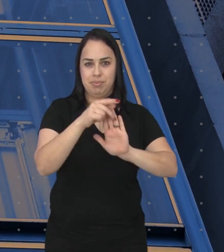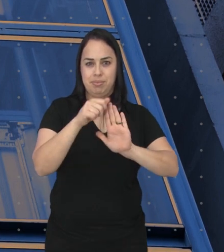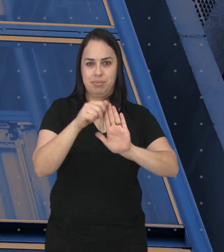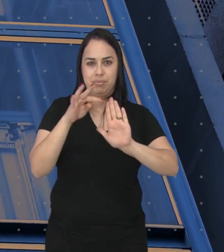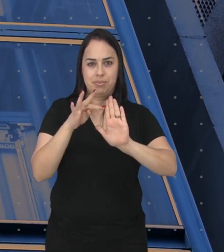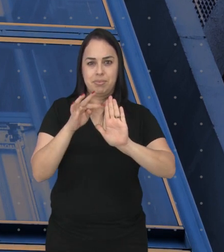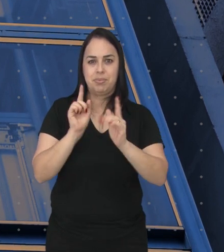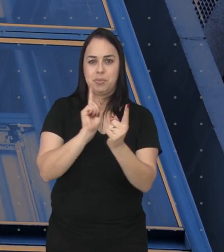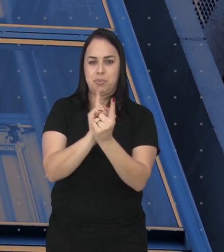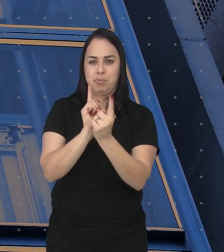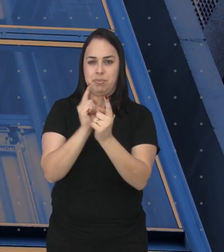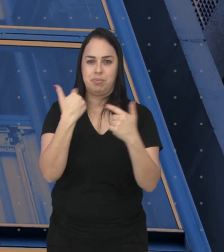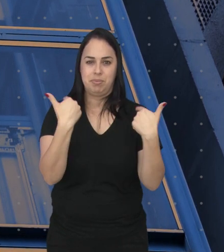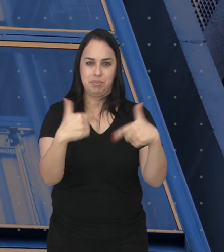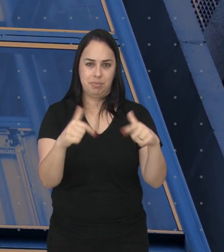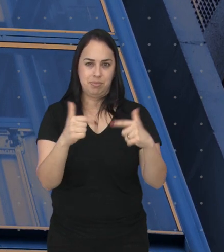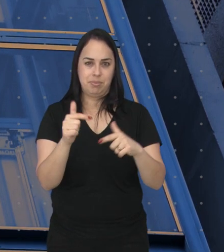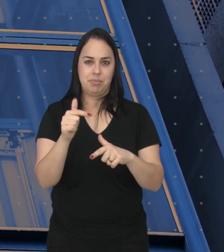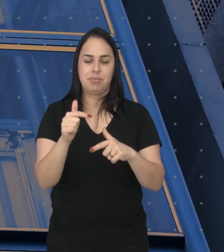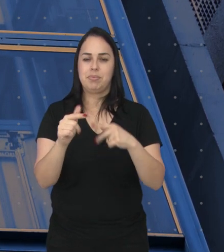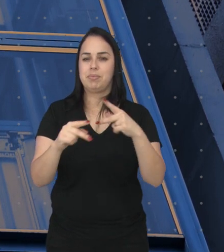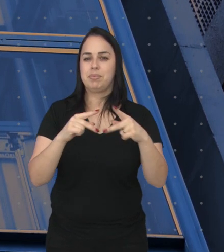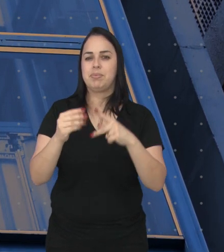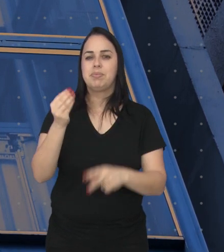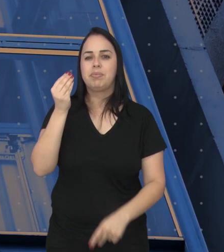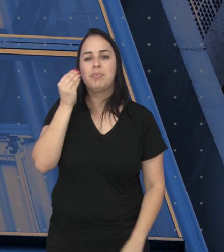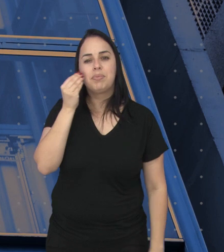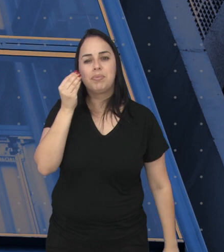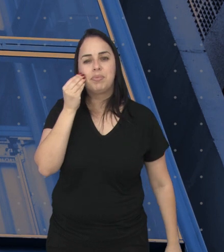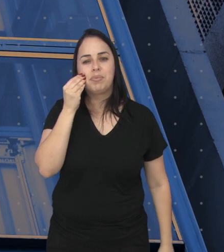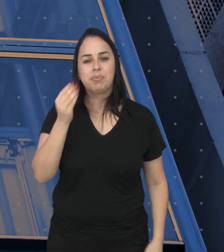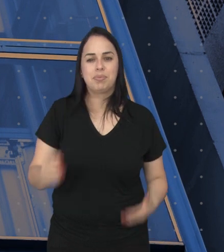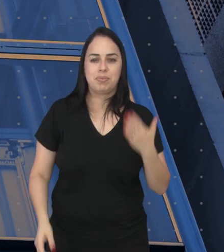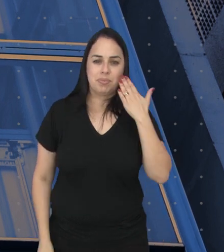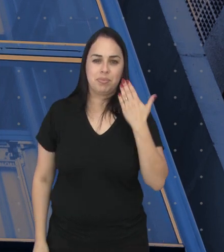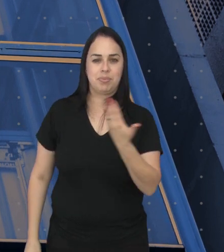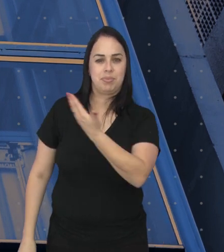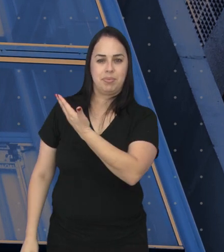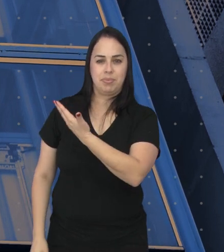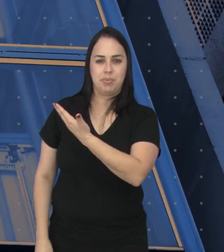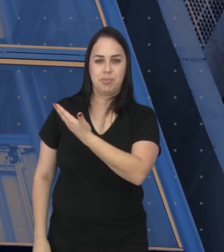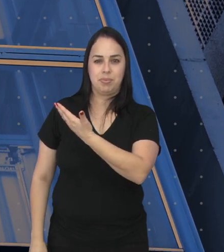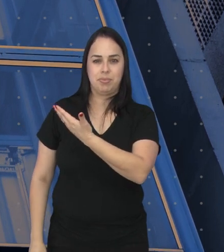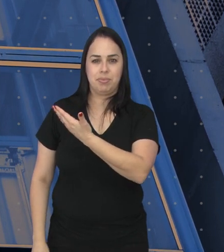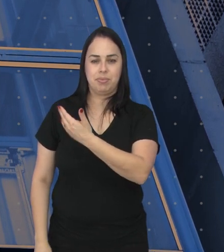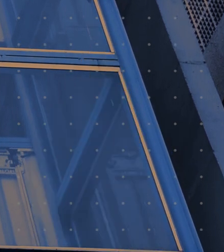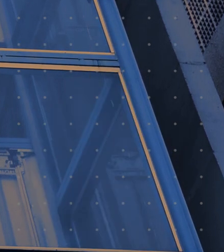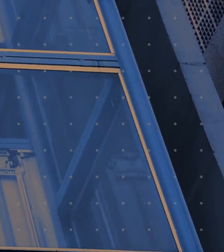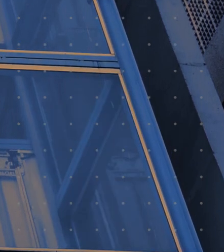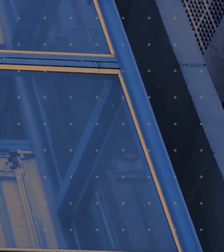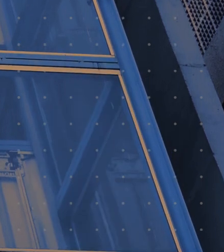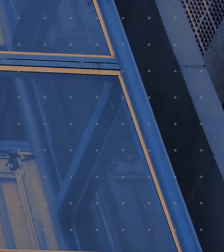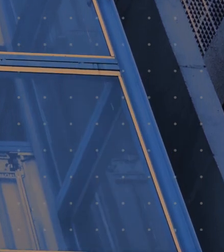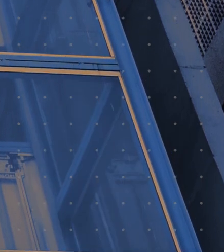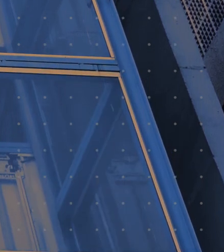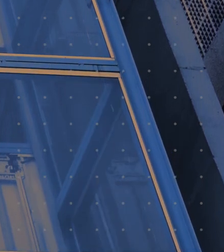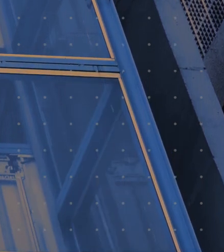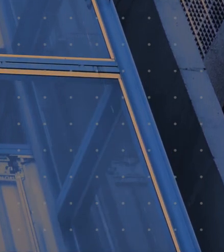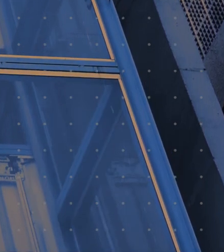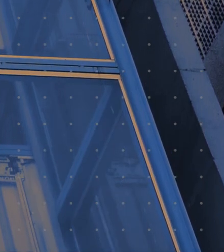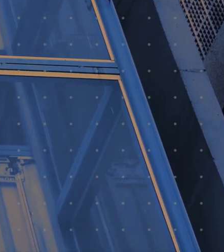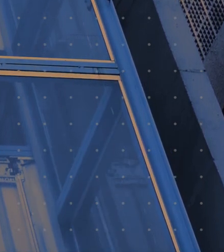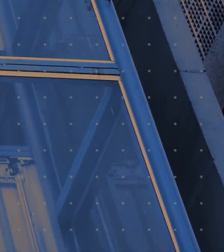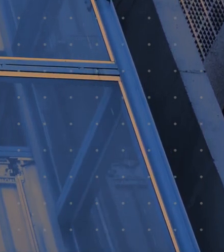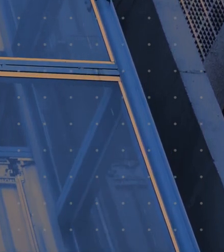o Pati posto de atendimento ao trabalhador de São José dos Campos tem oportunidades de emprego para açougueiro